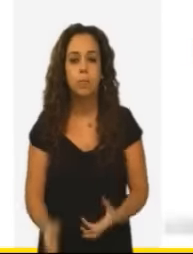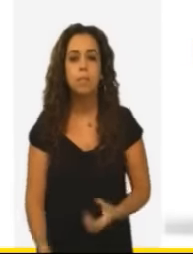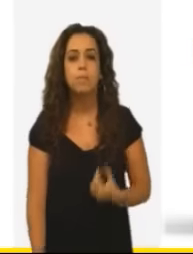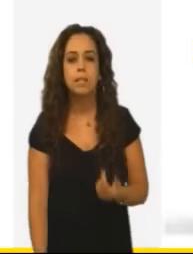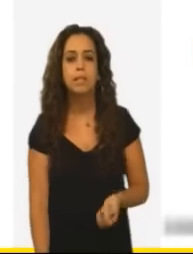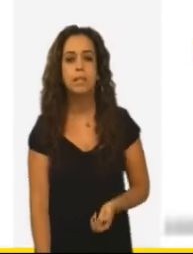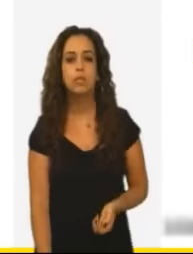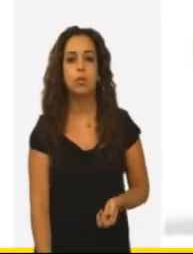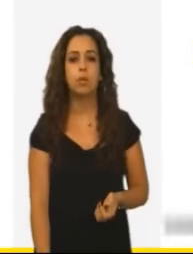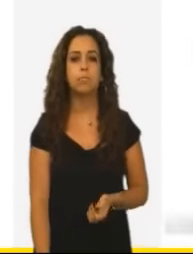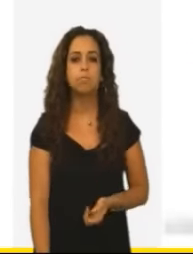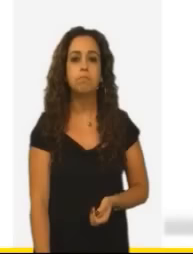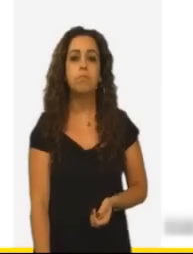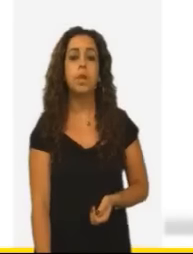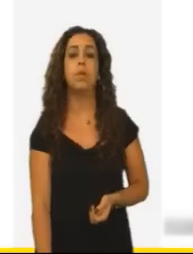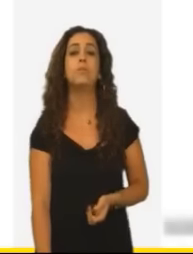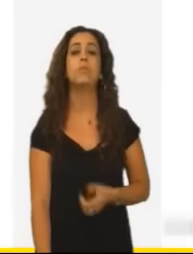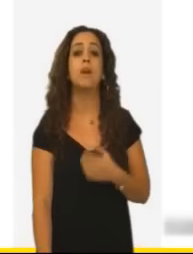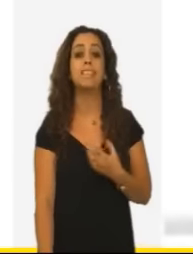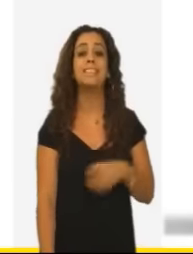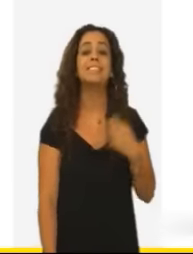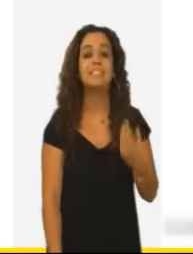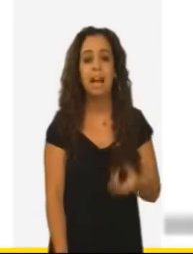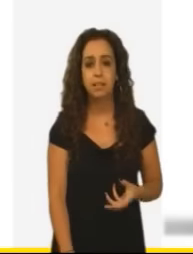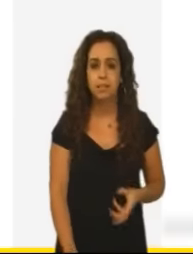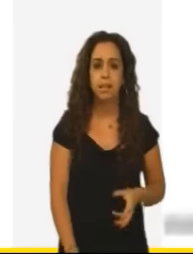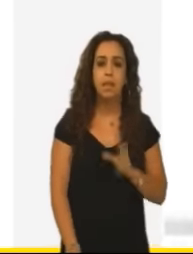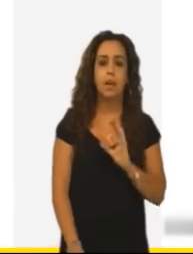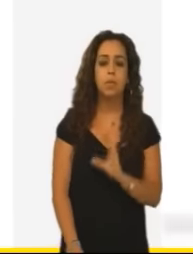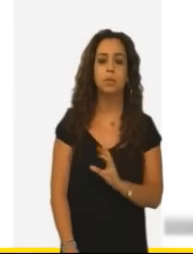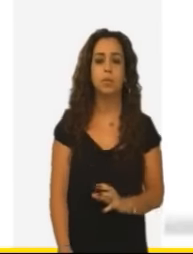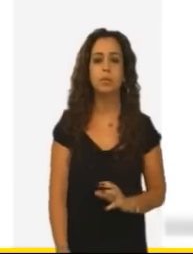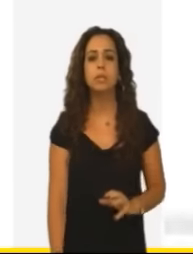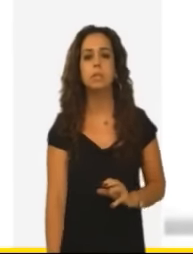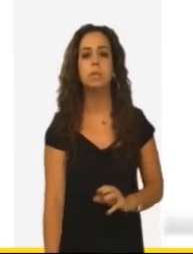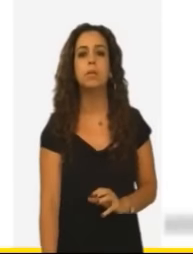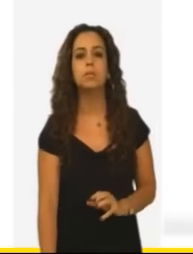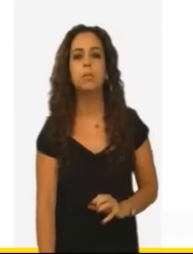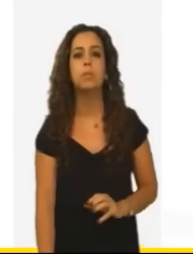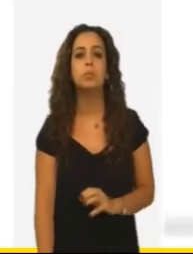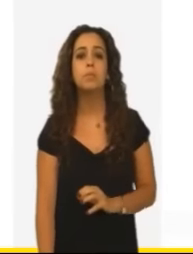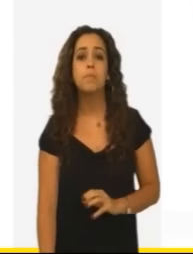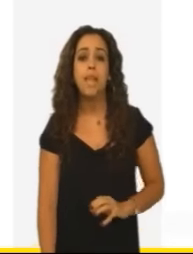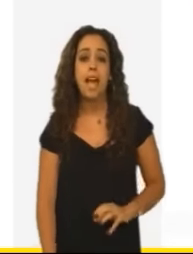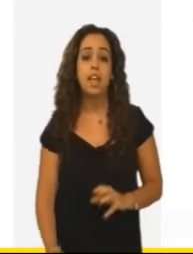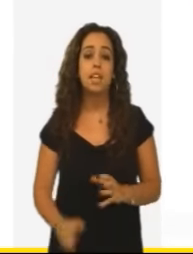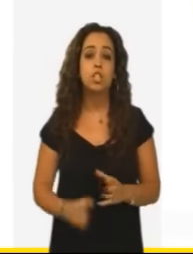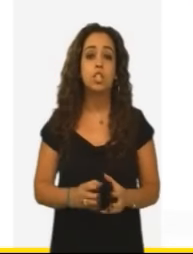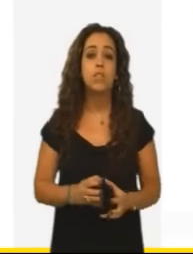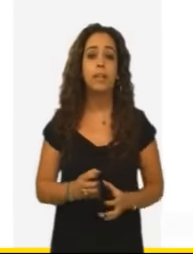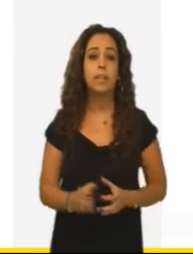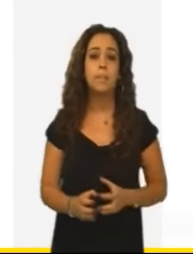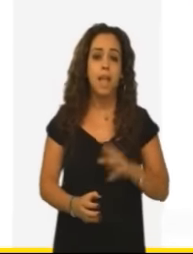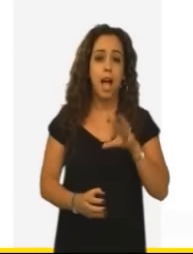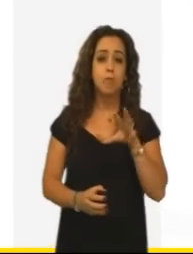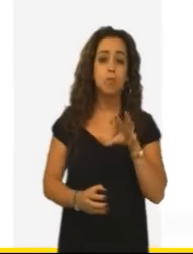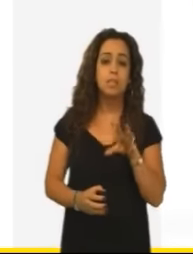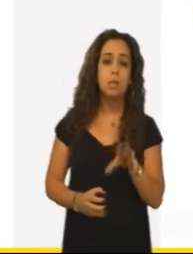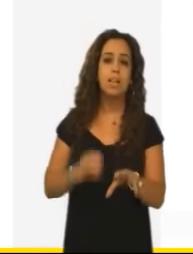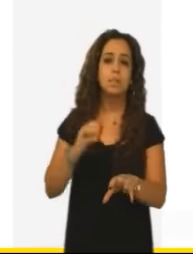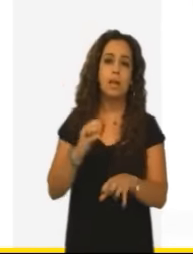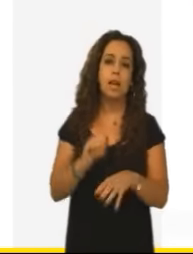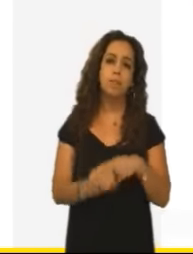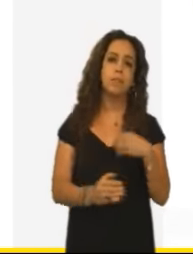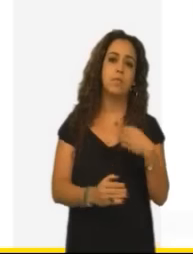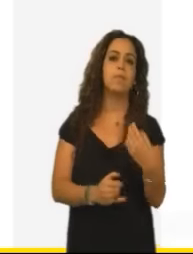noção geral dessa tradicional. Quando se fala em sintaxe, que é uma outra coisa que me perguntam muito, aí a gente já vai ter a